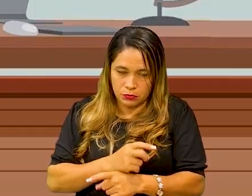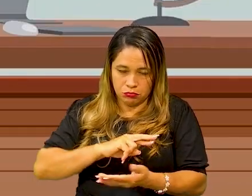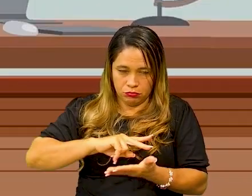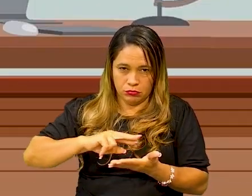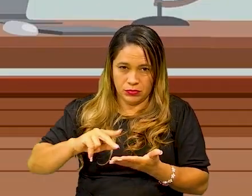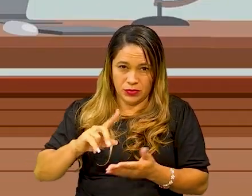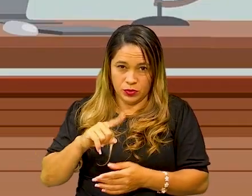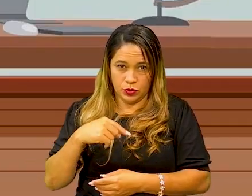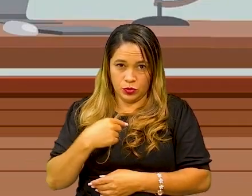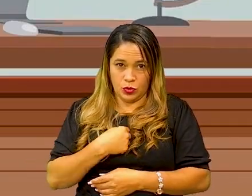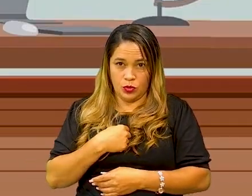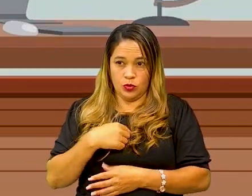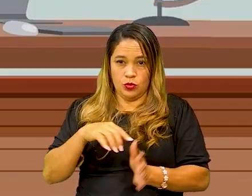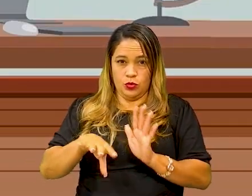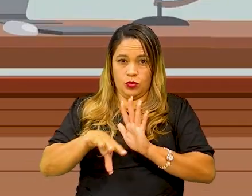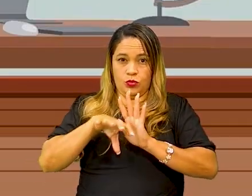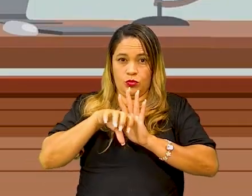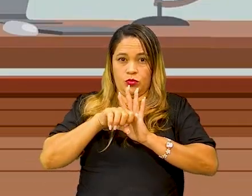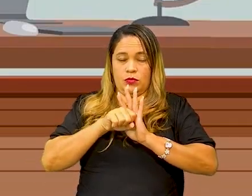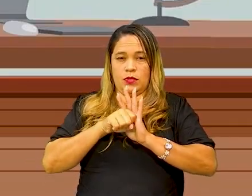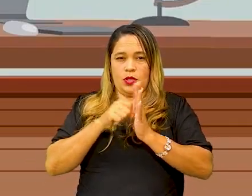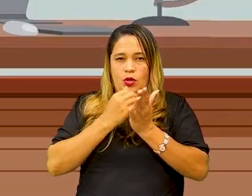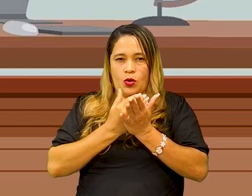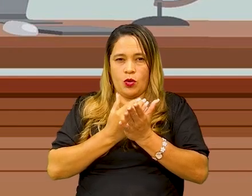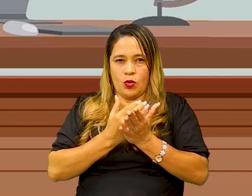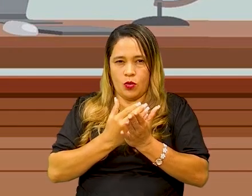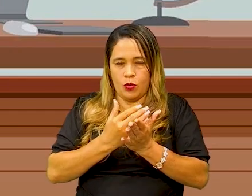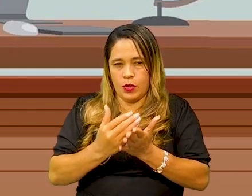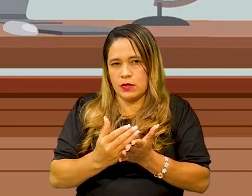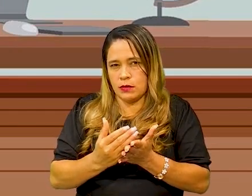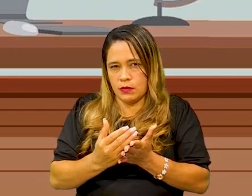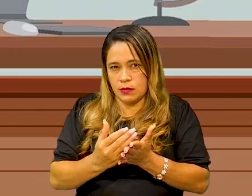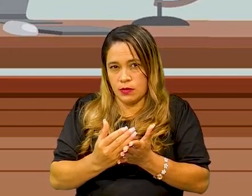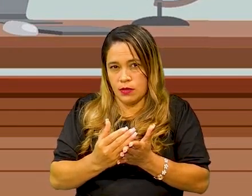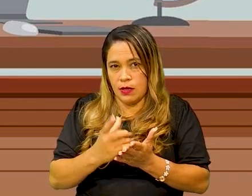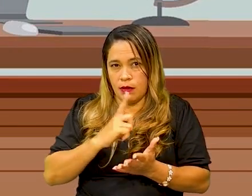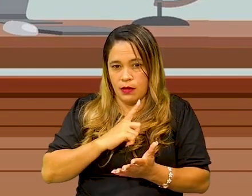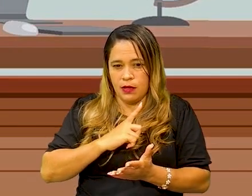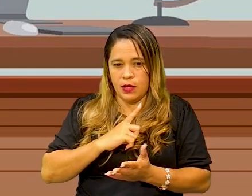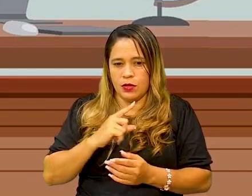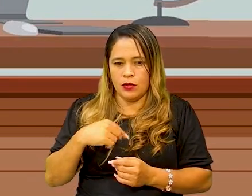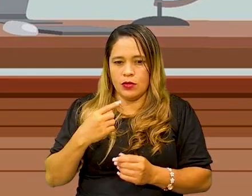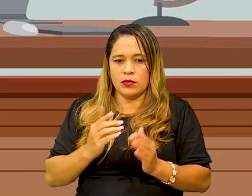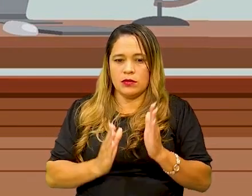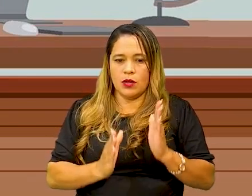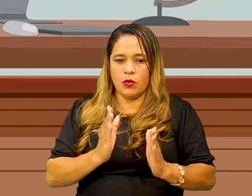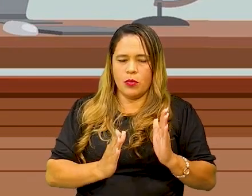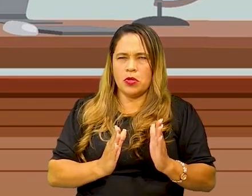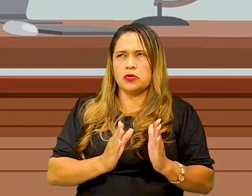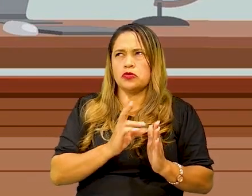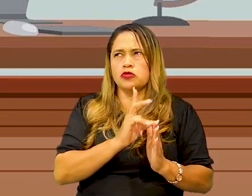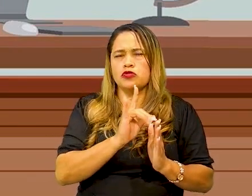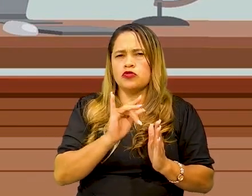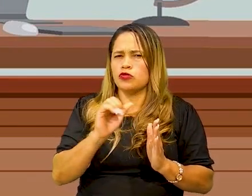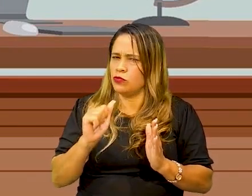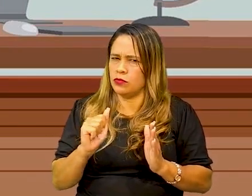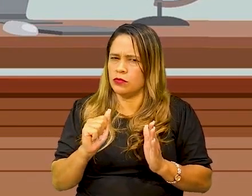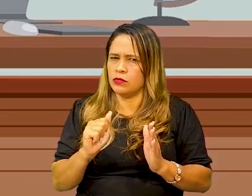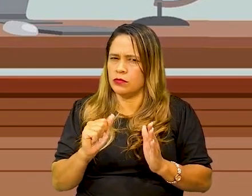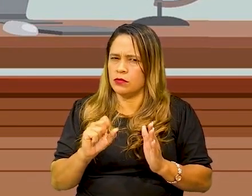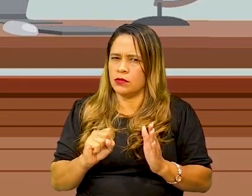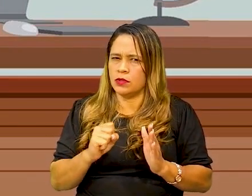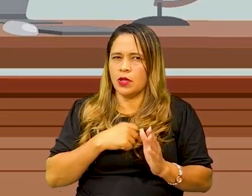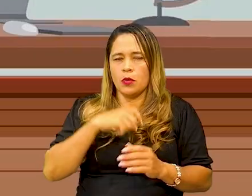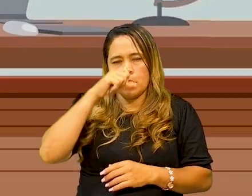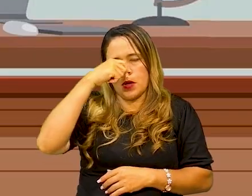a gente pegar esse bichinho e começar a expressar o sintoma da doença, a gente tem um período de dias que varia muito. Tem, por exemplo, uma gripe